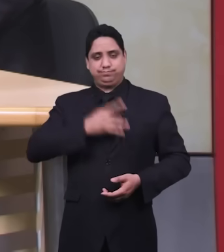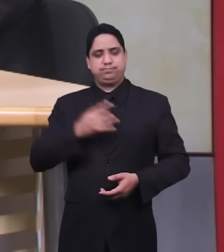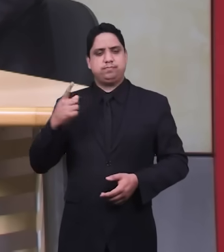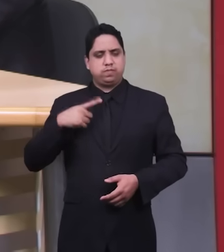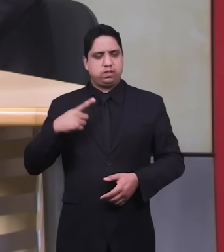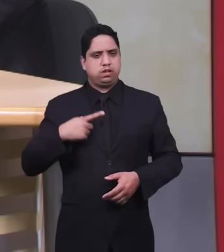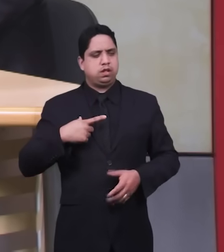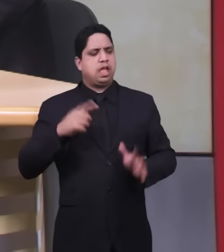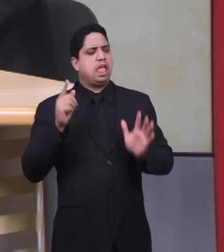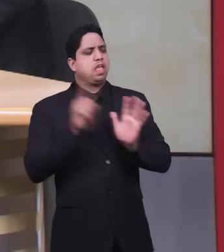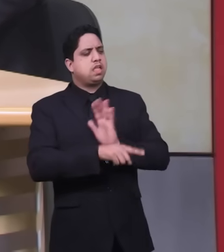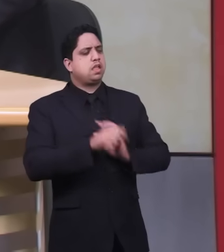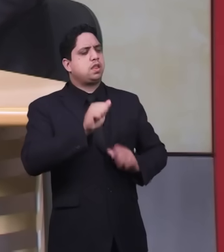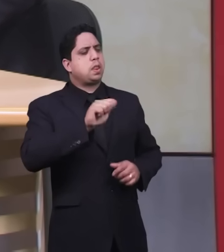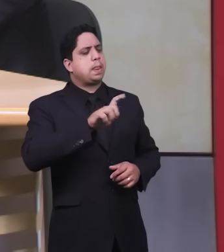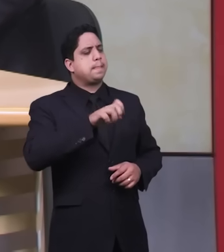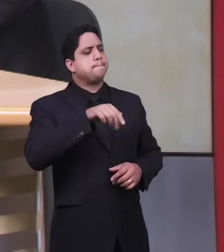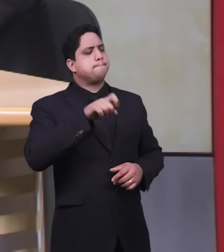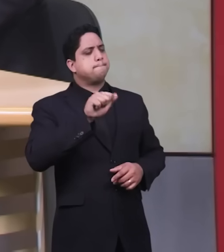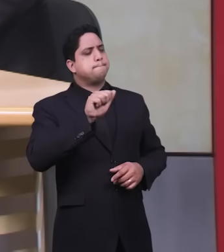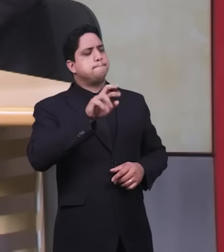você. Alguns